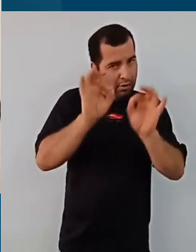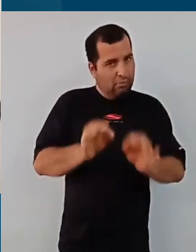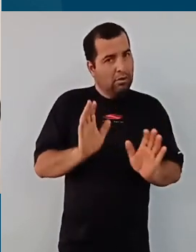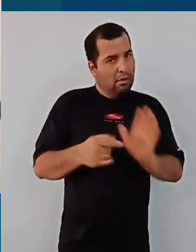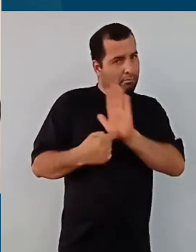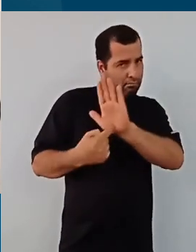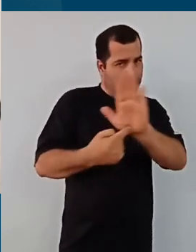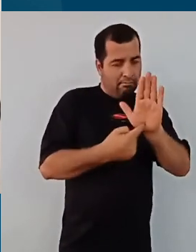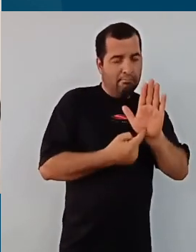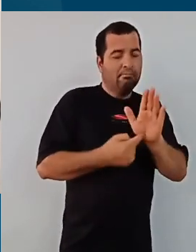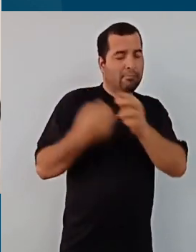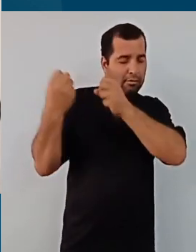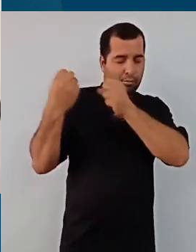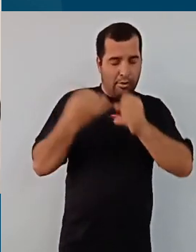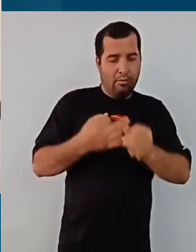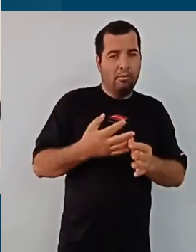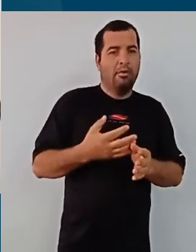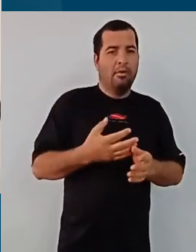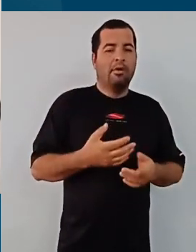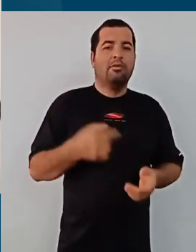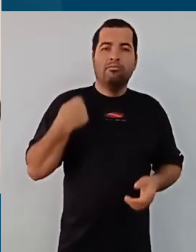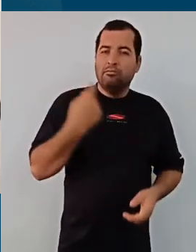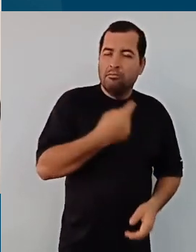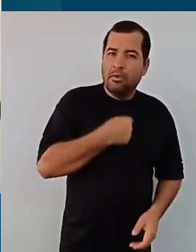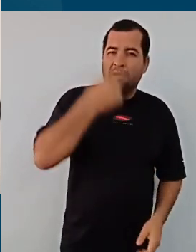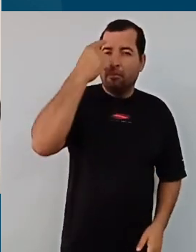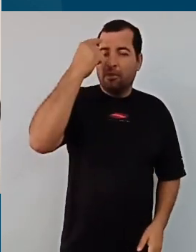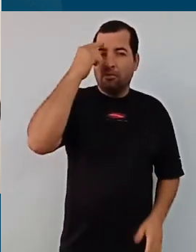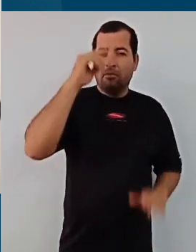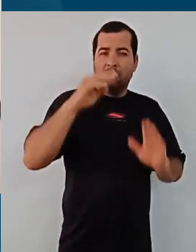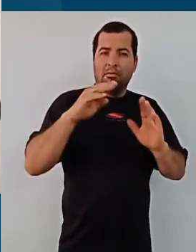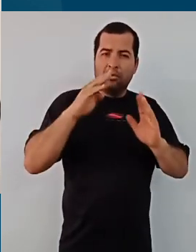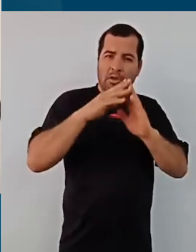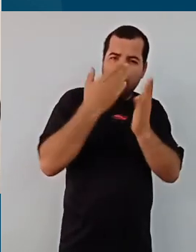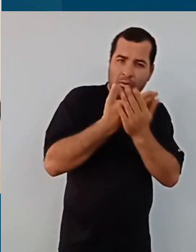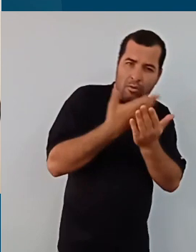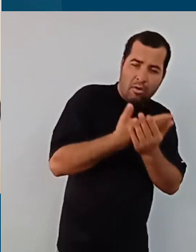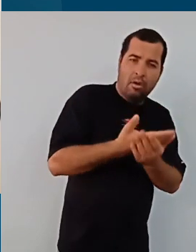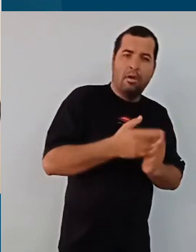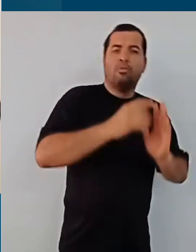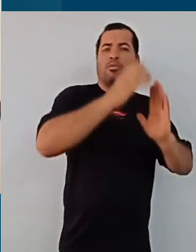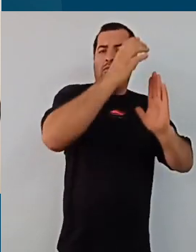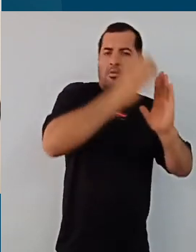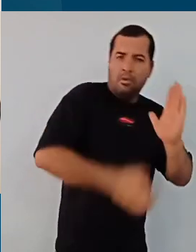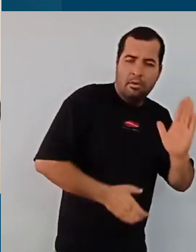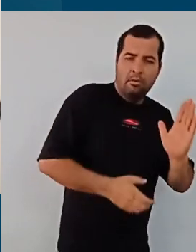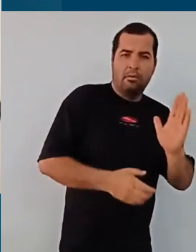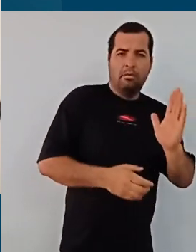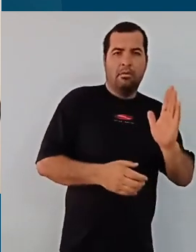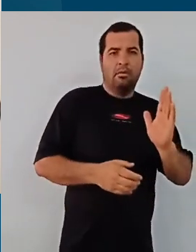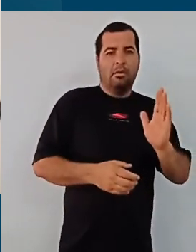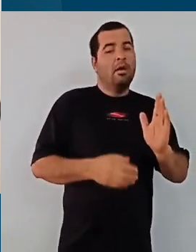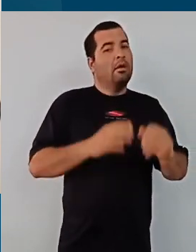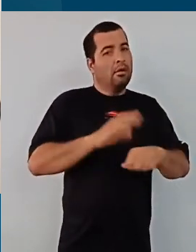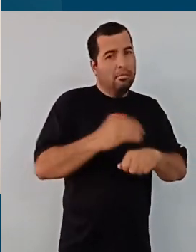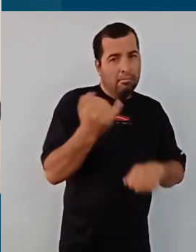né, toda vez que nós tratamos da questão escolar e da questão curricular, ela implica em